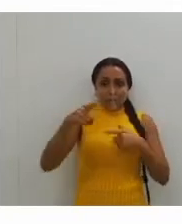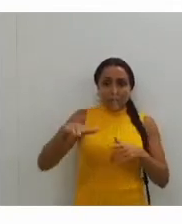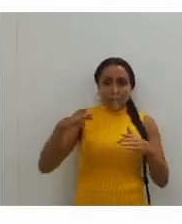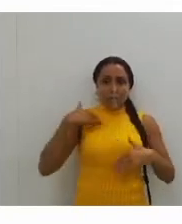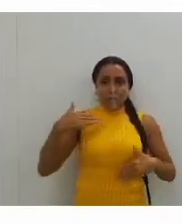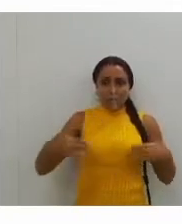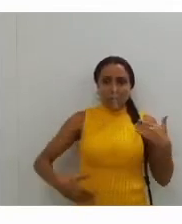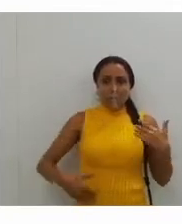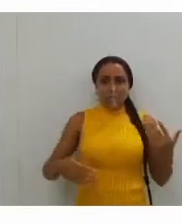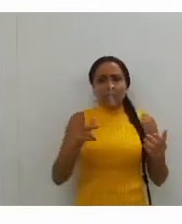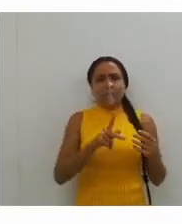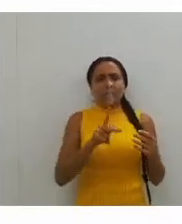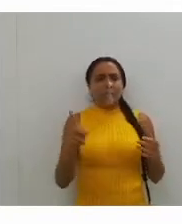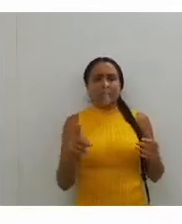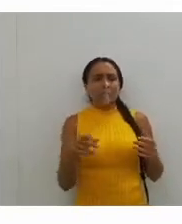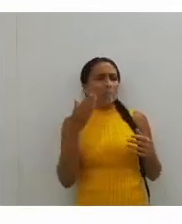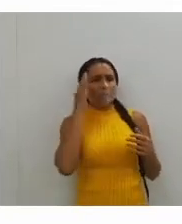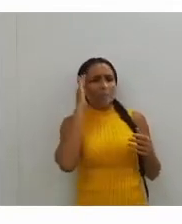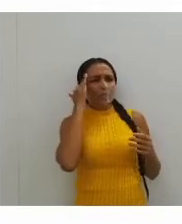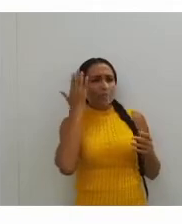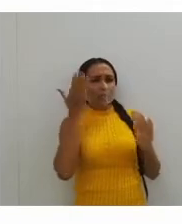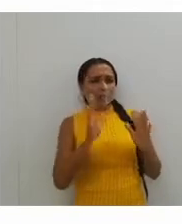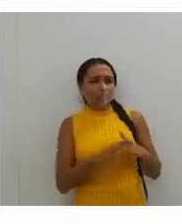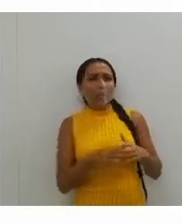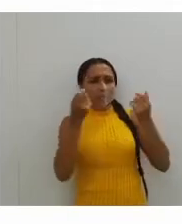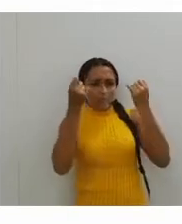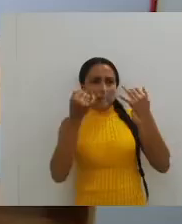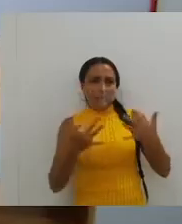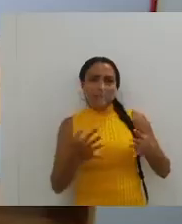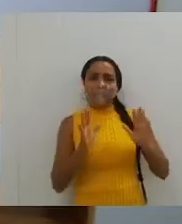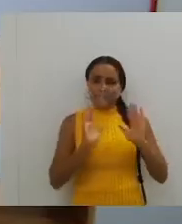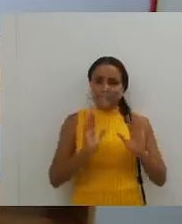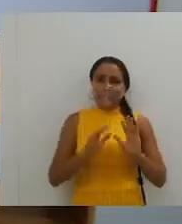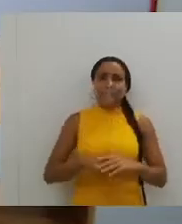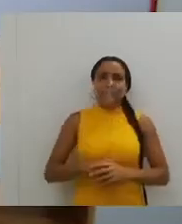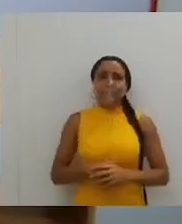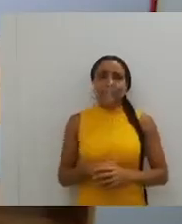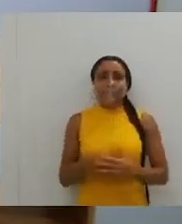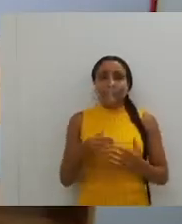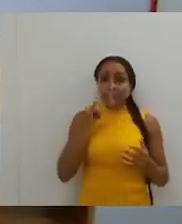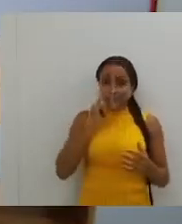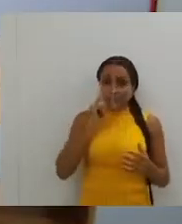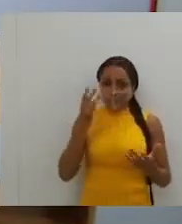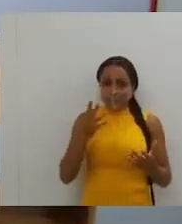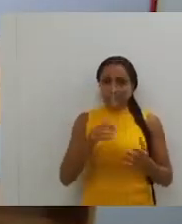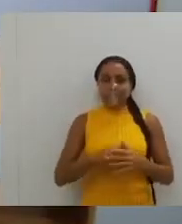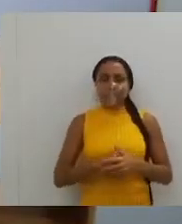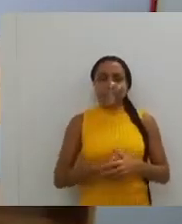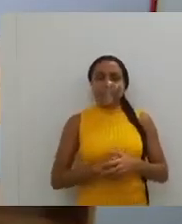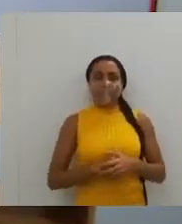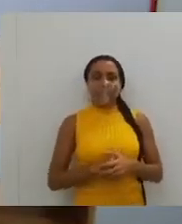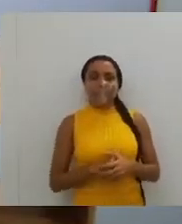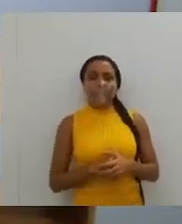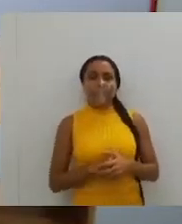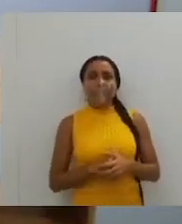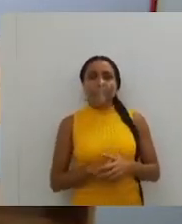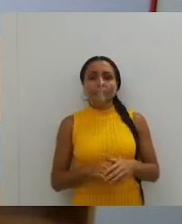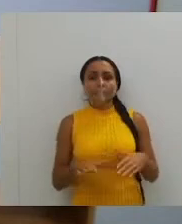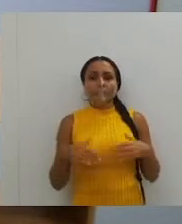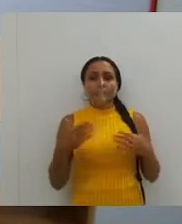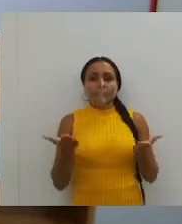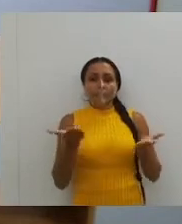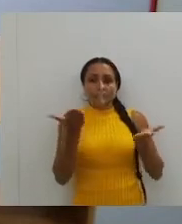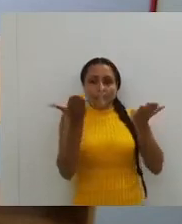Professor, explica melhor esse detalhe no quadro. Vamos lá. Vamos supor que você tem aqui a balança